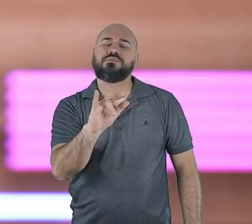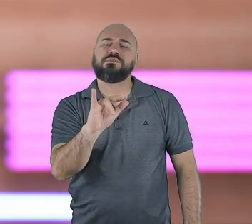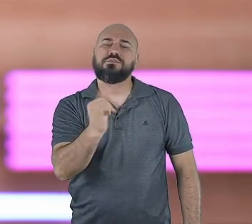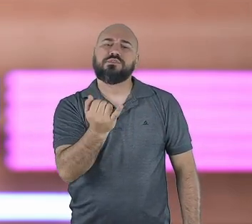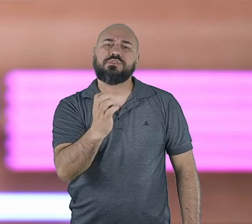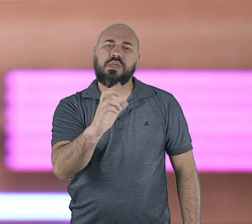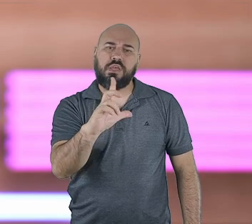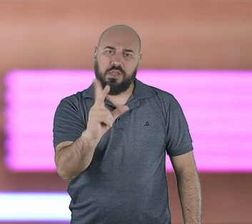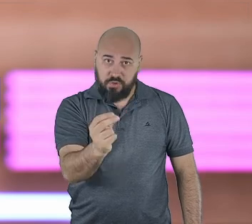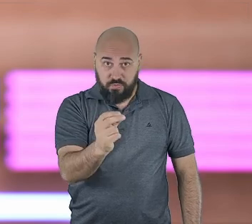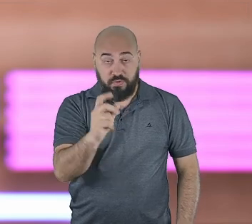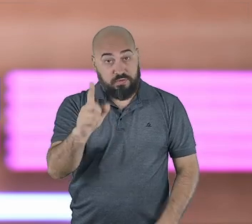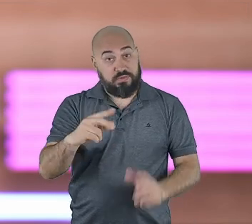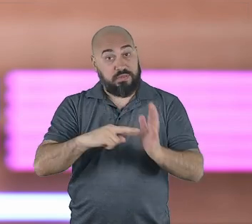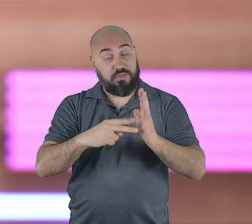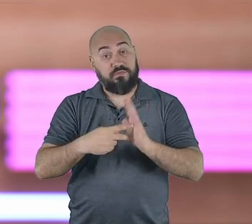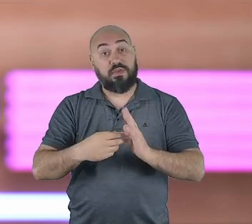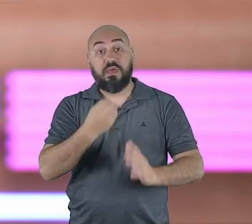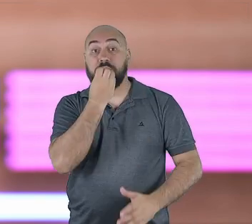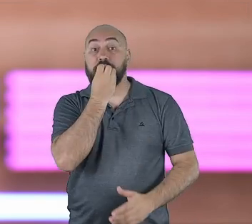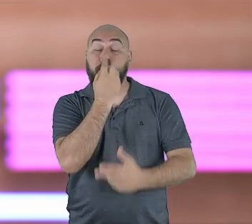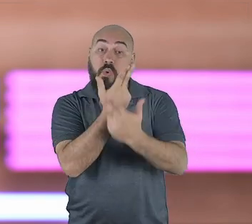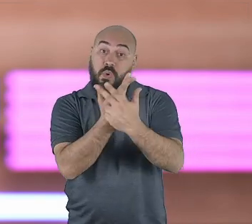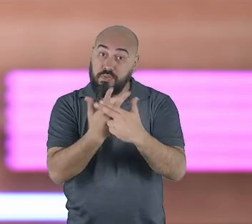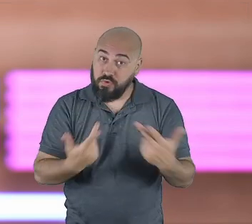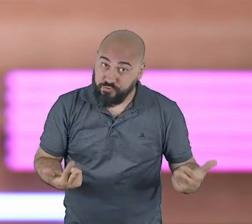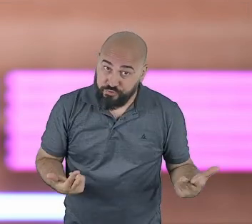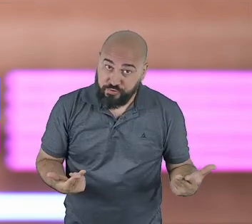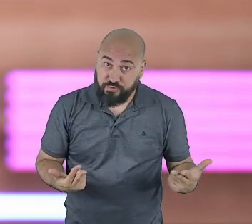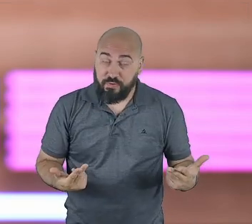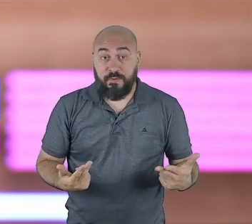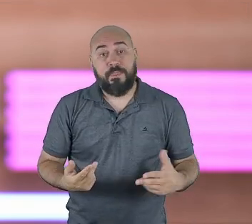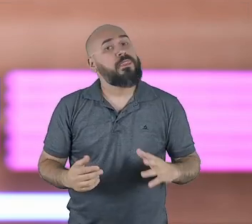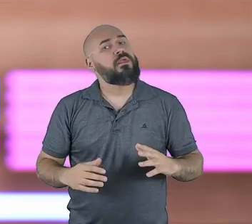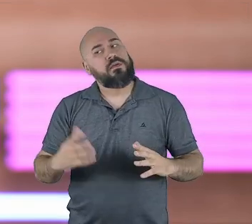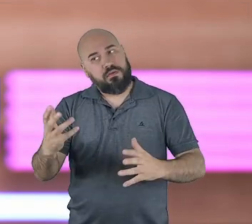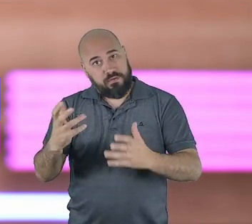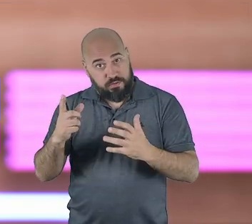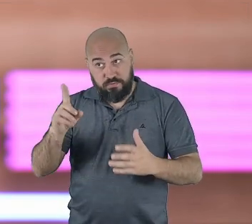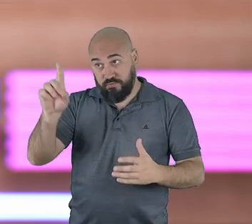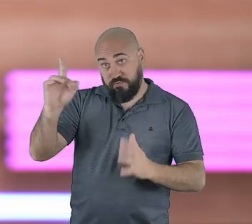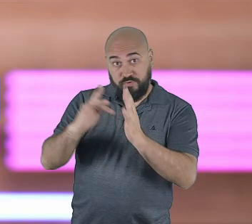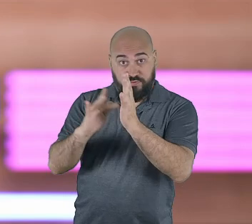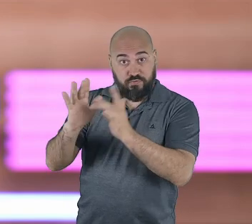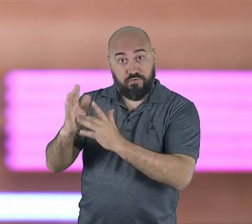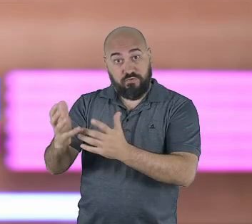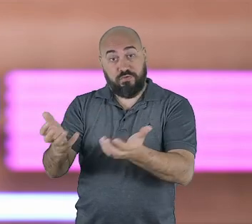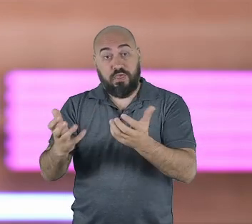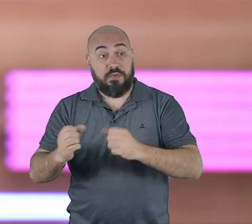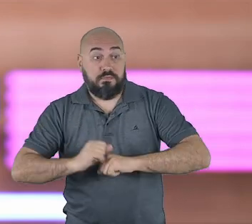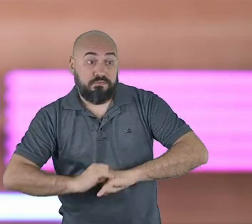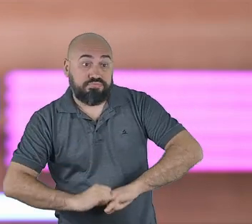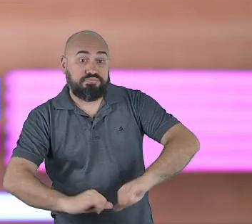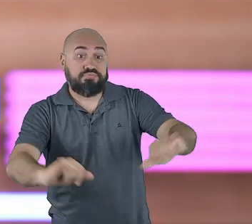que Deus nos ama e Ele quer que todos tenham a vida